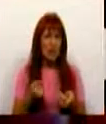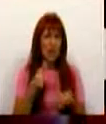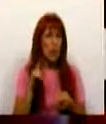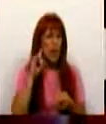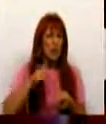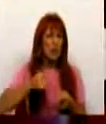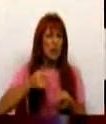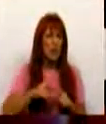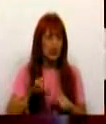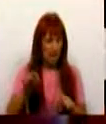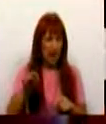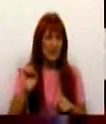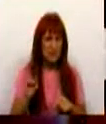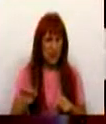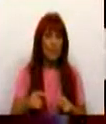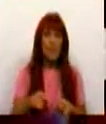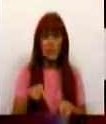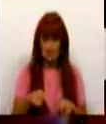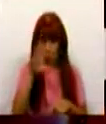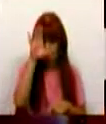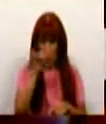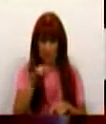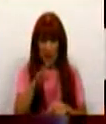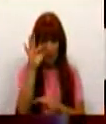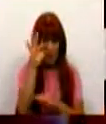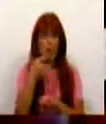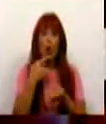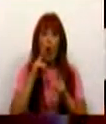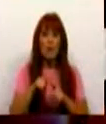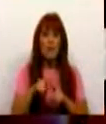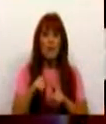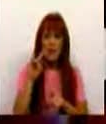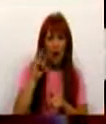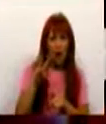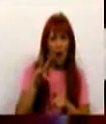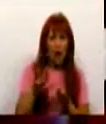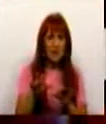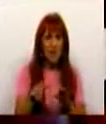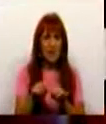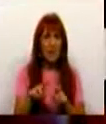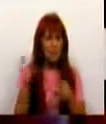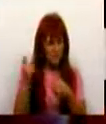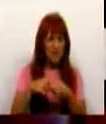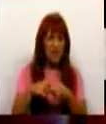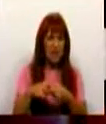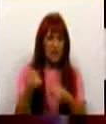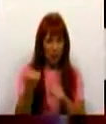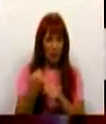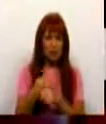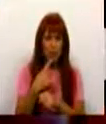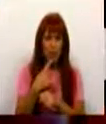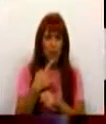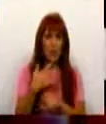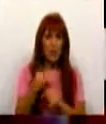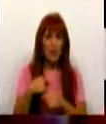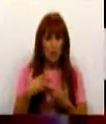muito importantes para o Partido Socialista. Foi com este Governo que as freguesias voltaram a ser consideradas como um parceiro e um ativo imprescindível